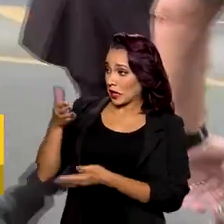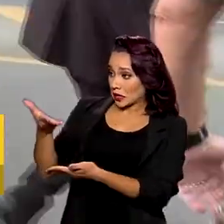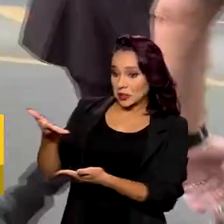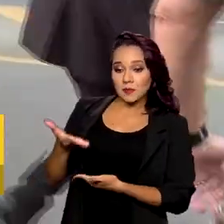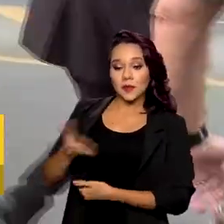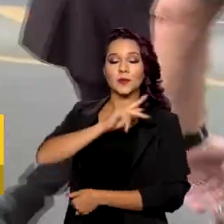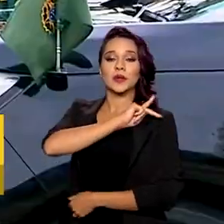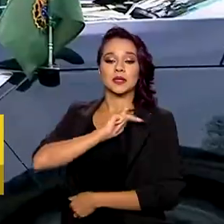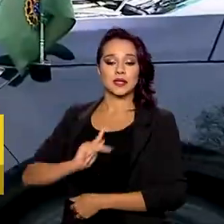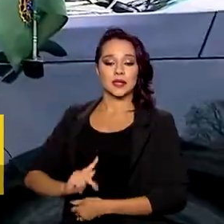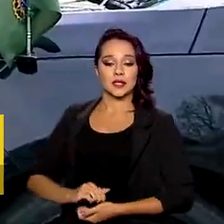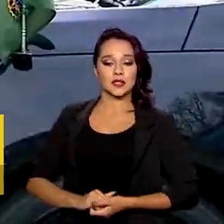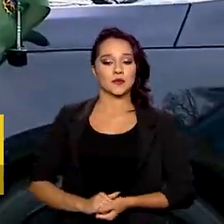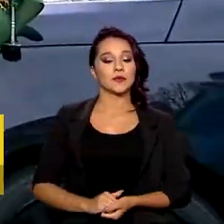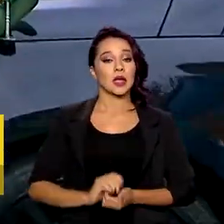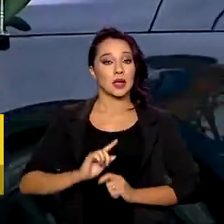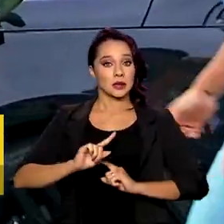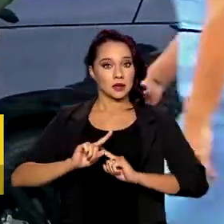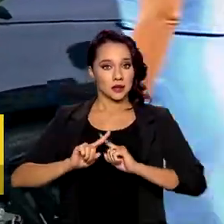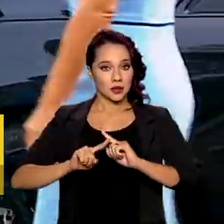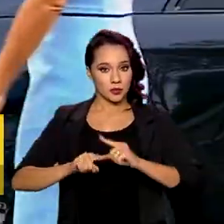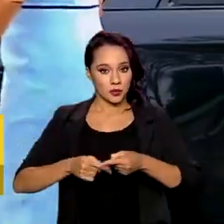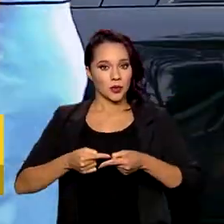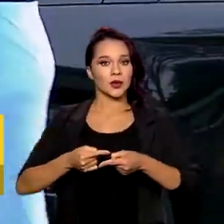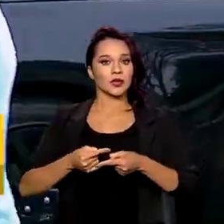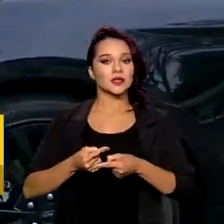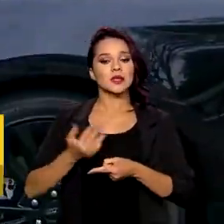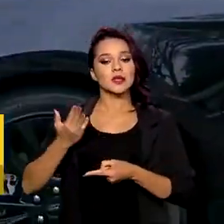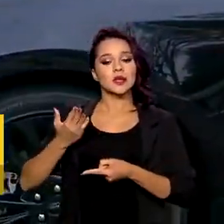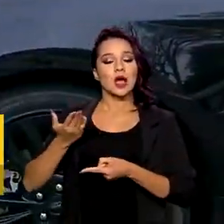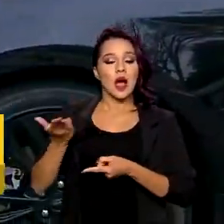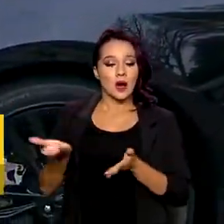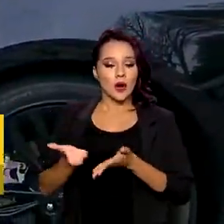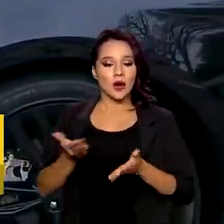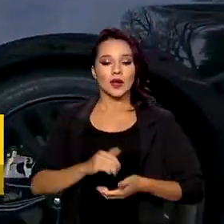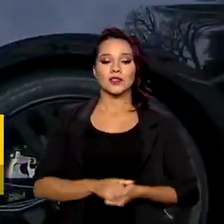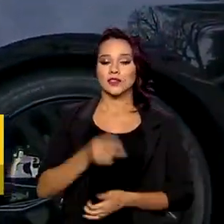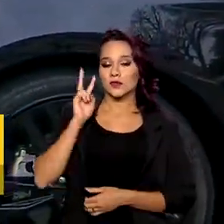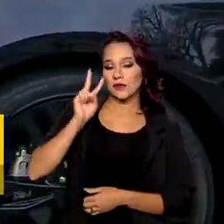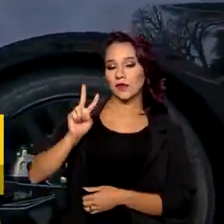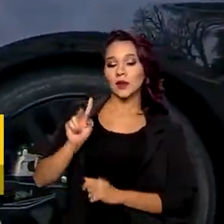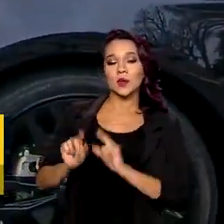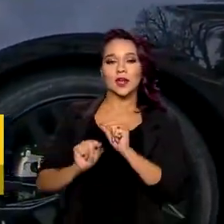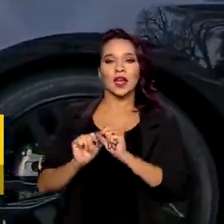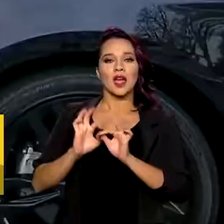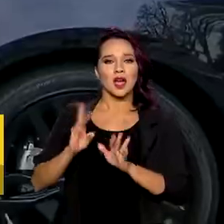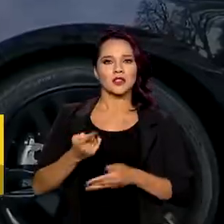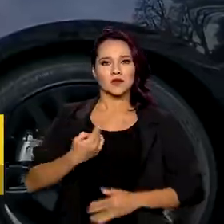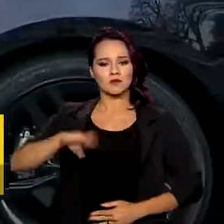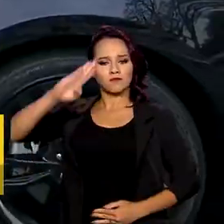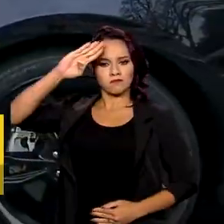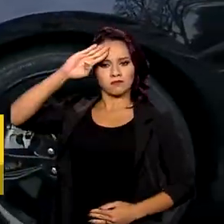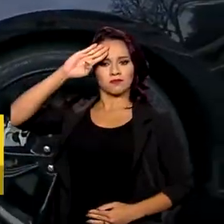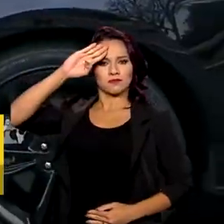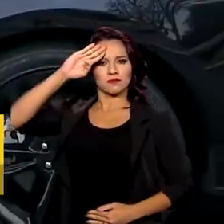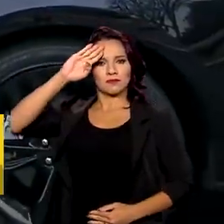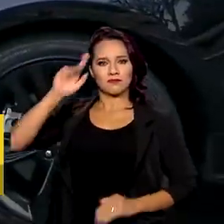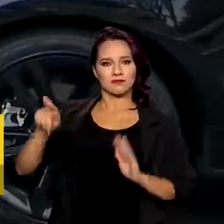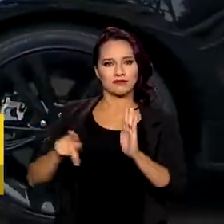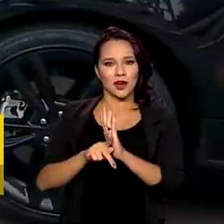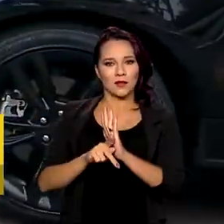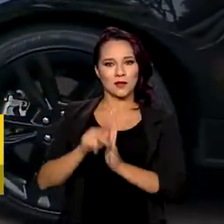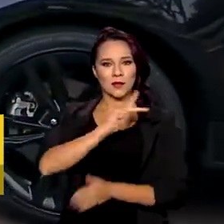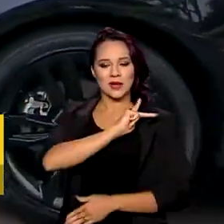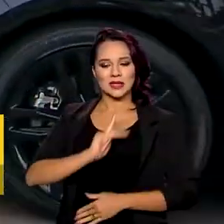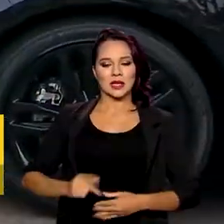recebendo o presidente, né, e a partir do próximo momento agora, nós veremos, né, as honras militares que serão prestadas. O